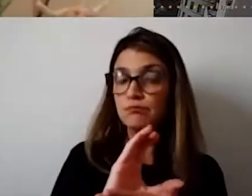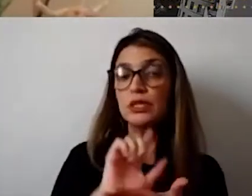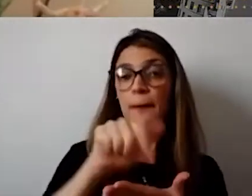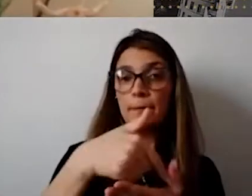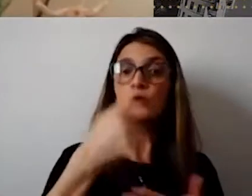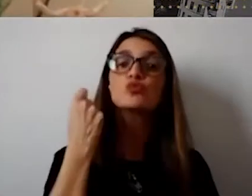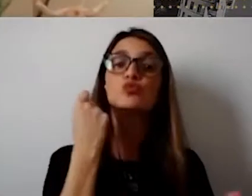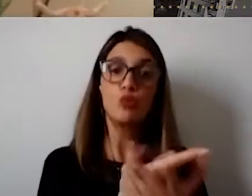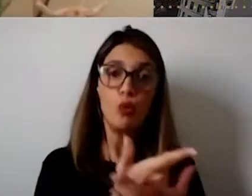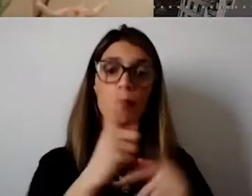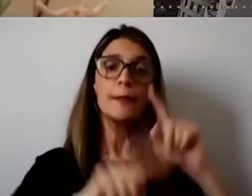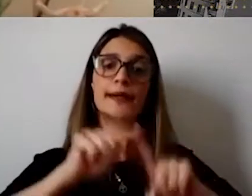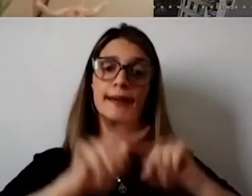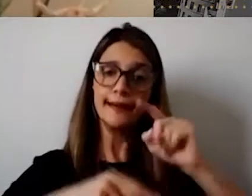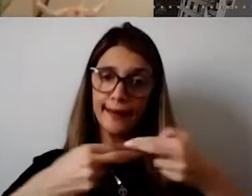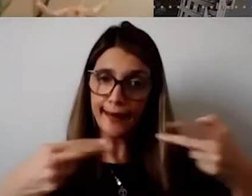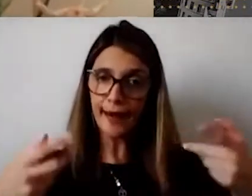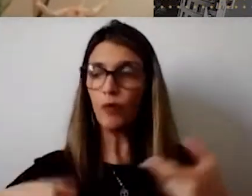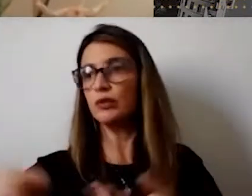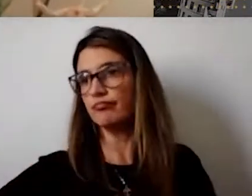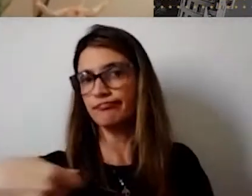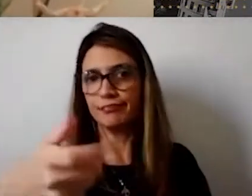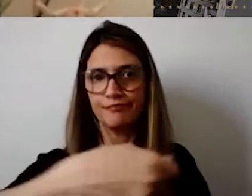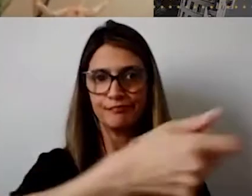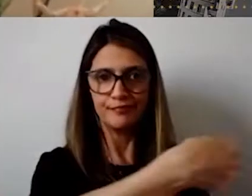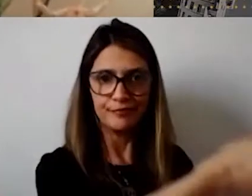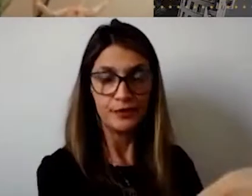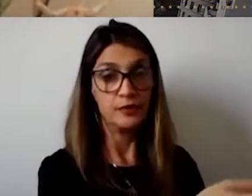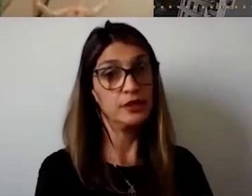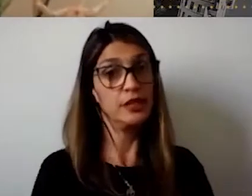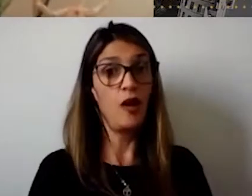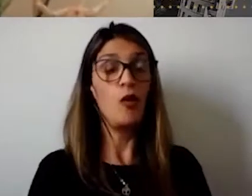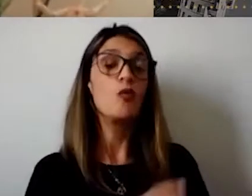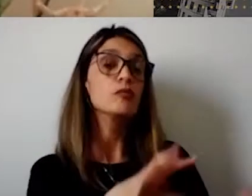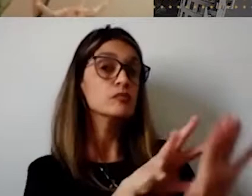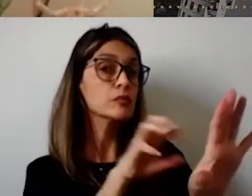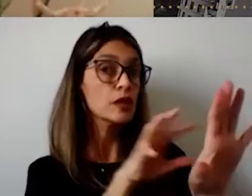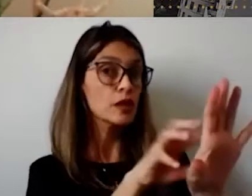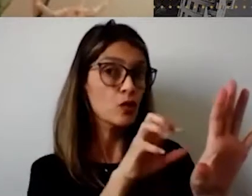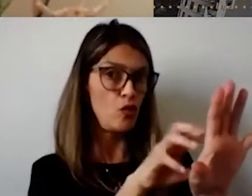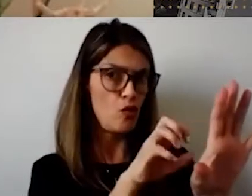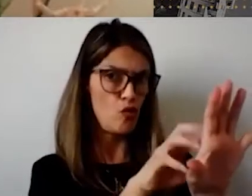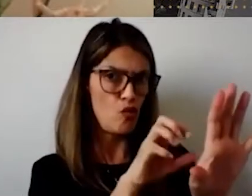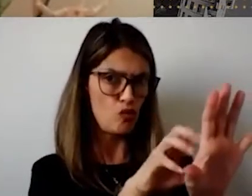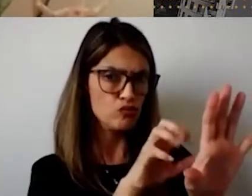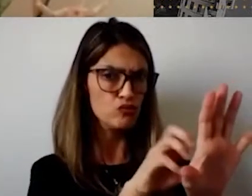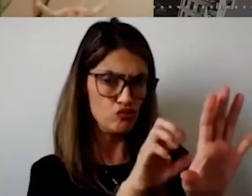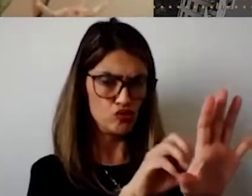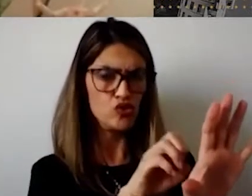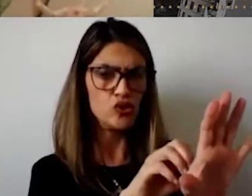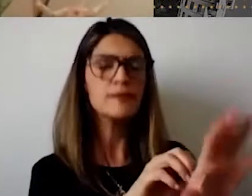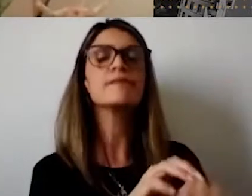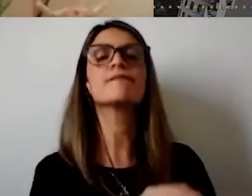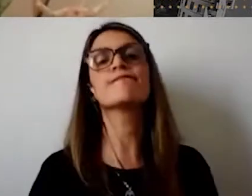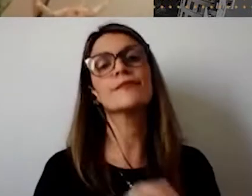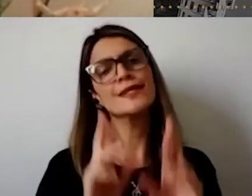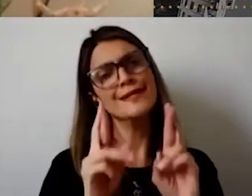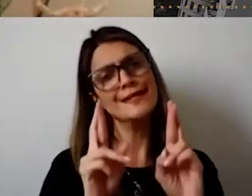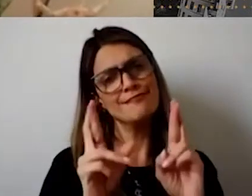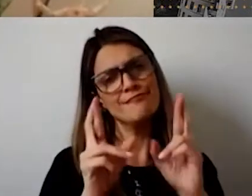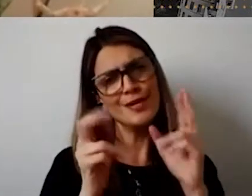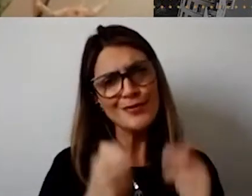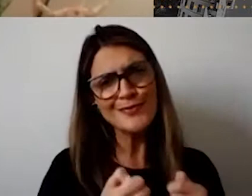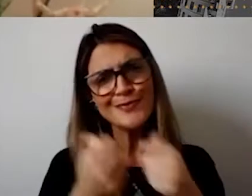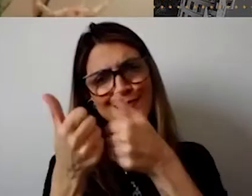pela ANLURB. Então, ó, de olho aí nesse QR Code, a gente conta com a sua doação, tá bom? Então, a